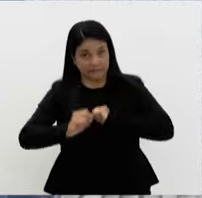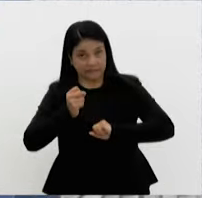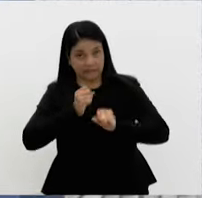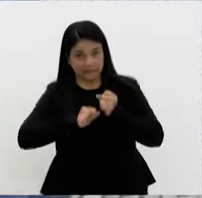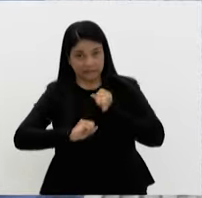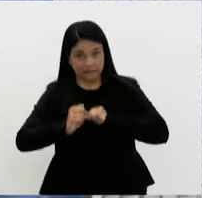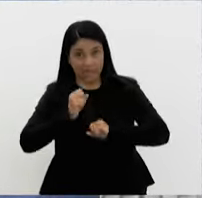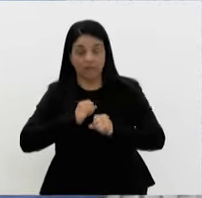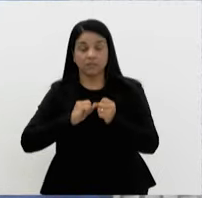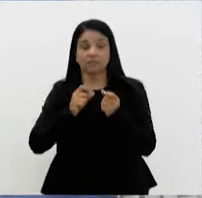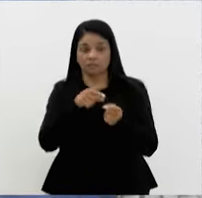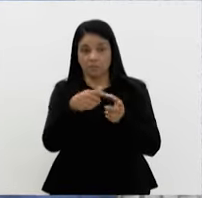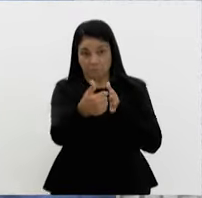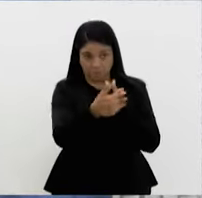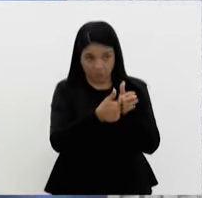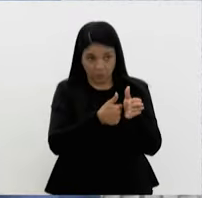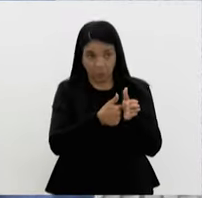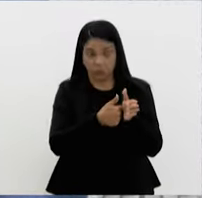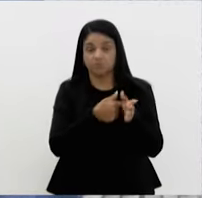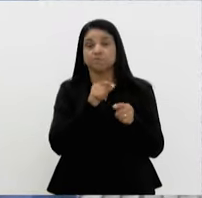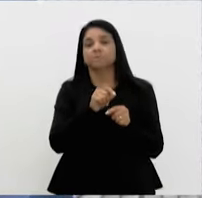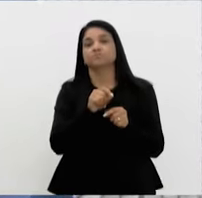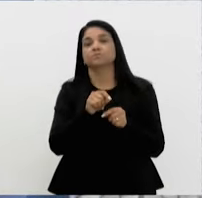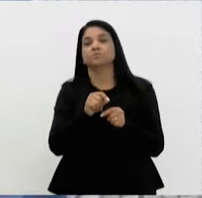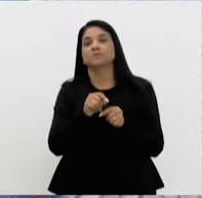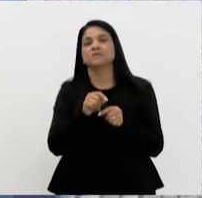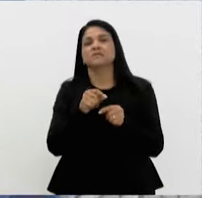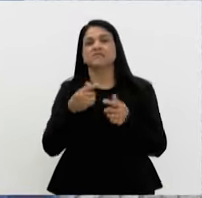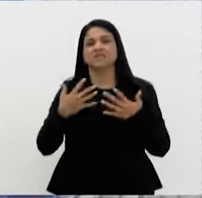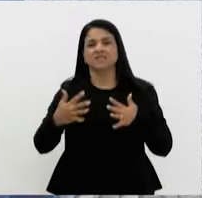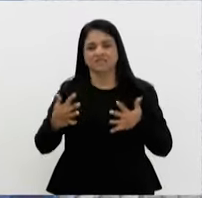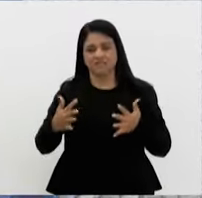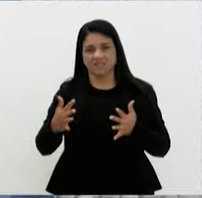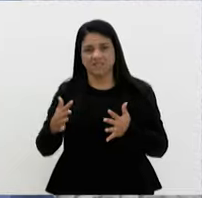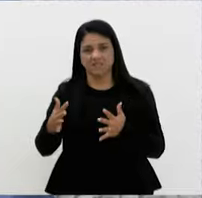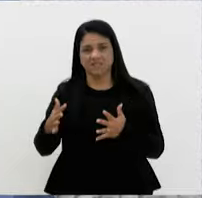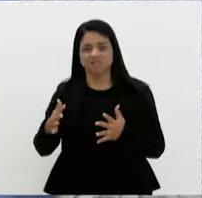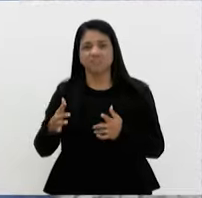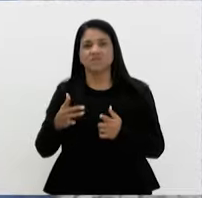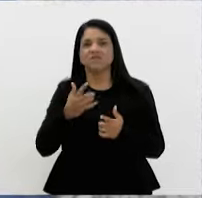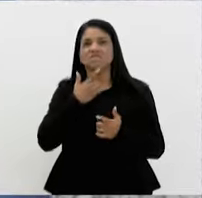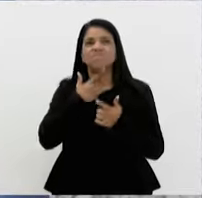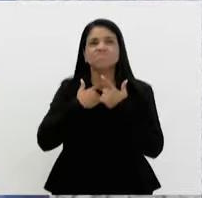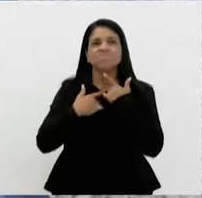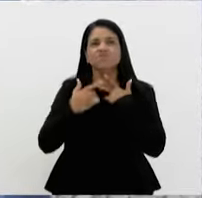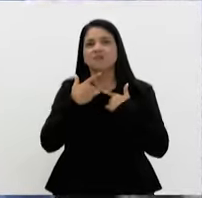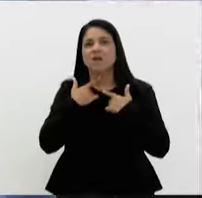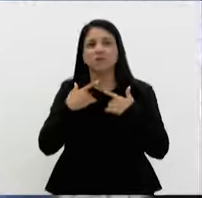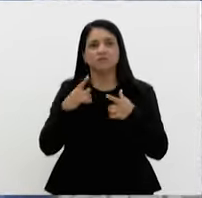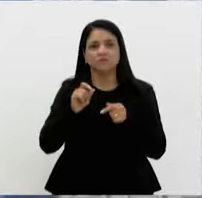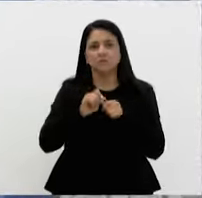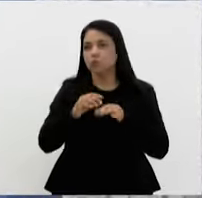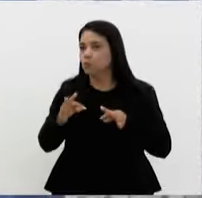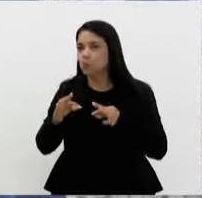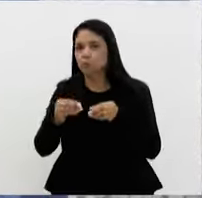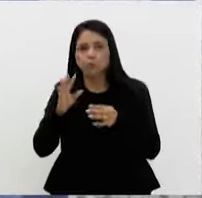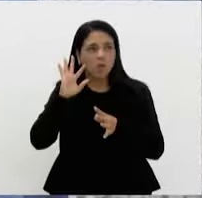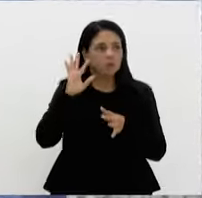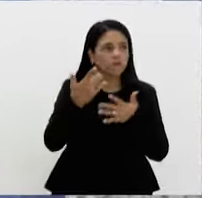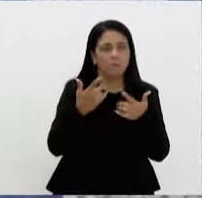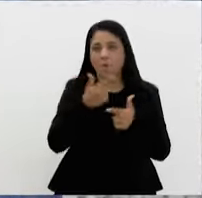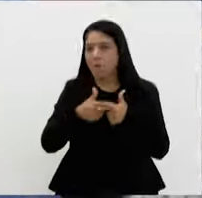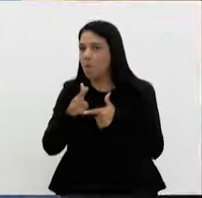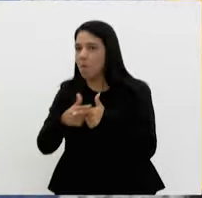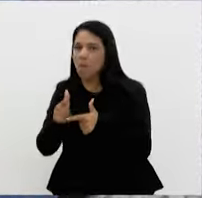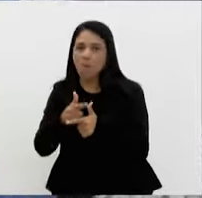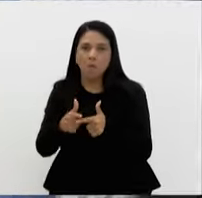você perguntou, a gente tem tremores, a gente tem uma certa vontade de fazer tudo ao mesmo tempo, resolver, né, todos os problemas